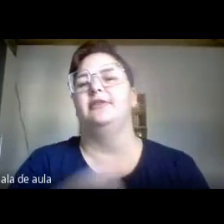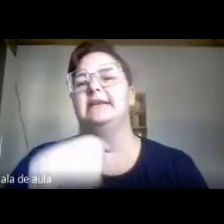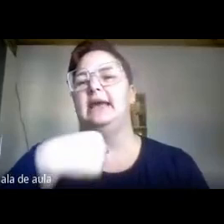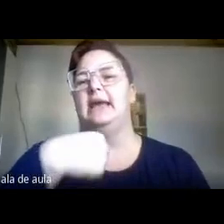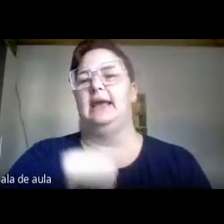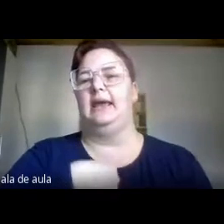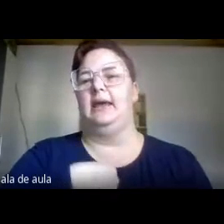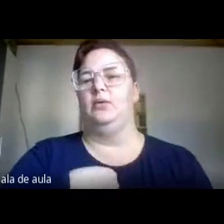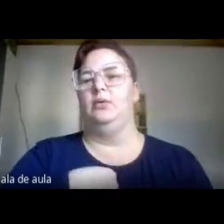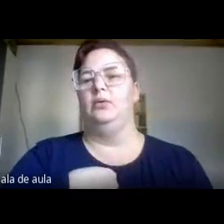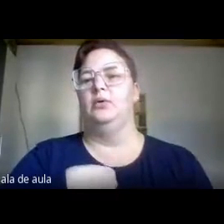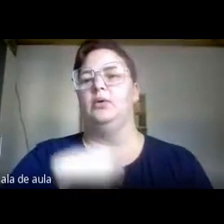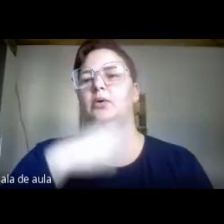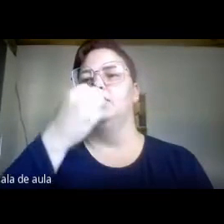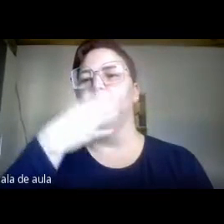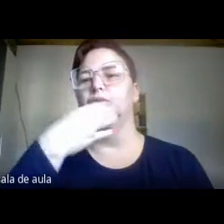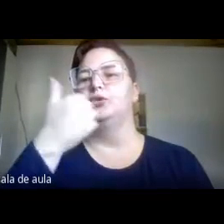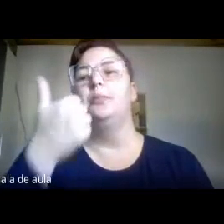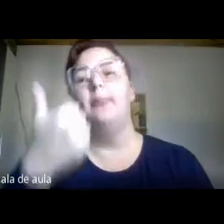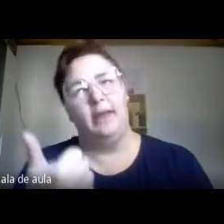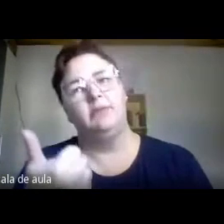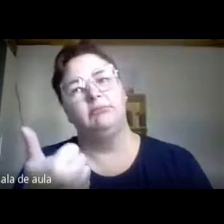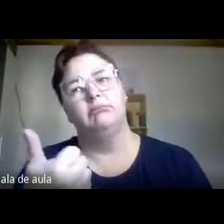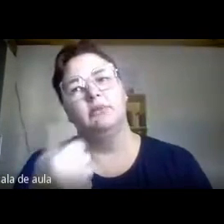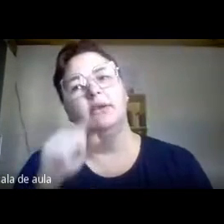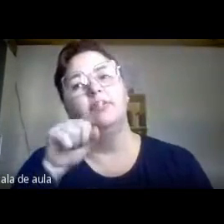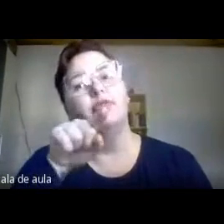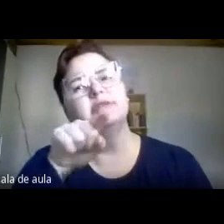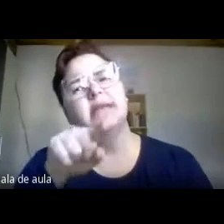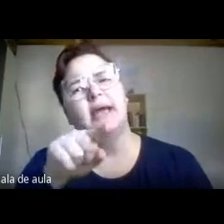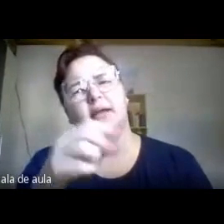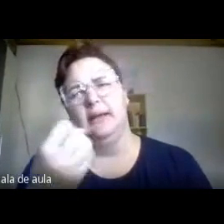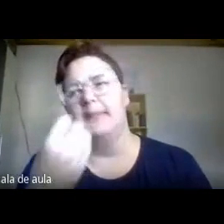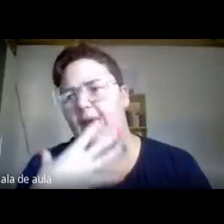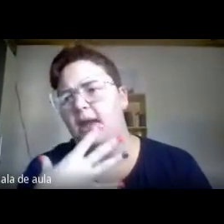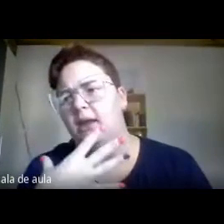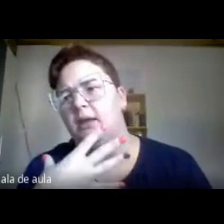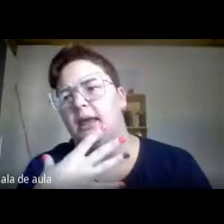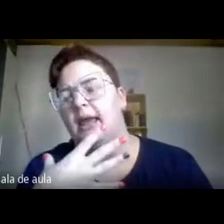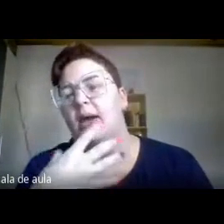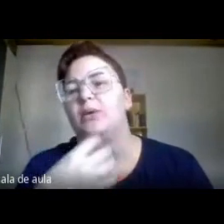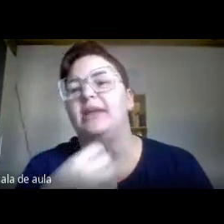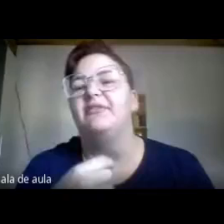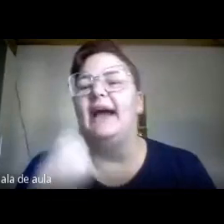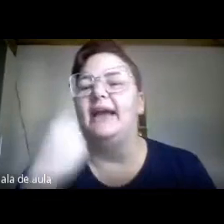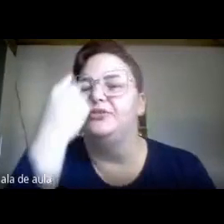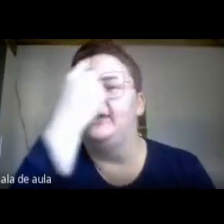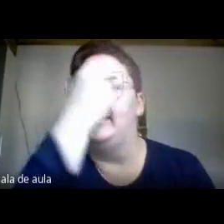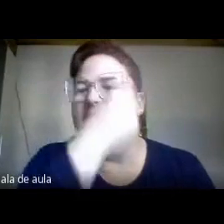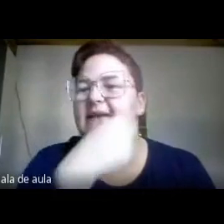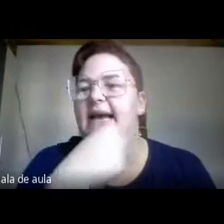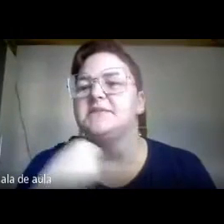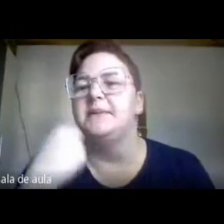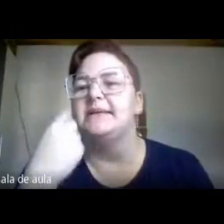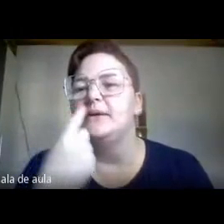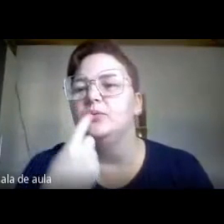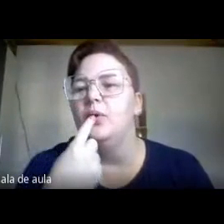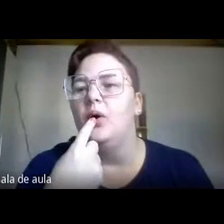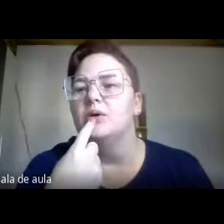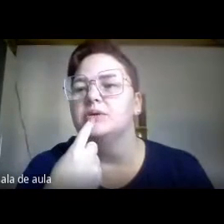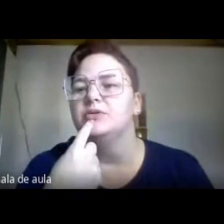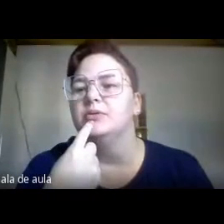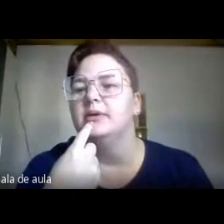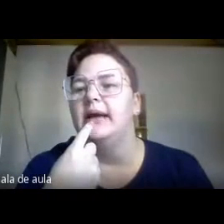eu vou fazer eu, tudo bem. Você, tá bem? O que vai diferenciar é a expressão